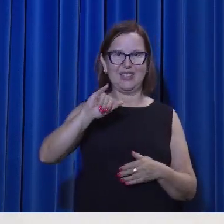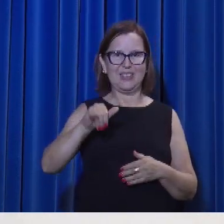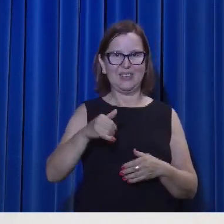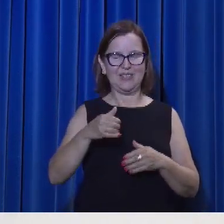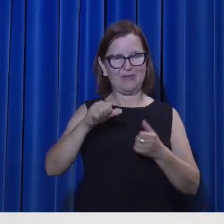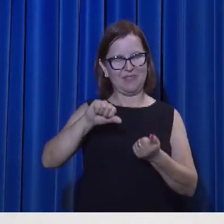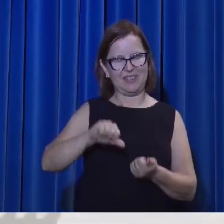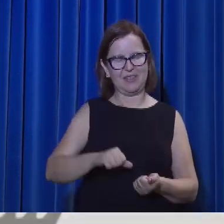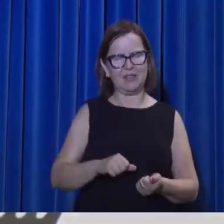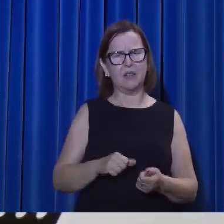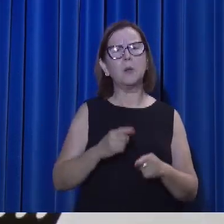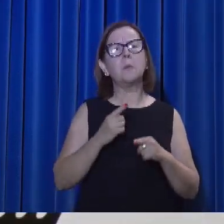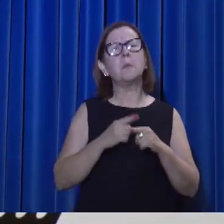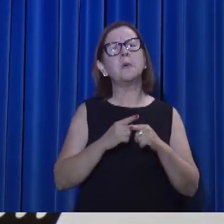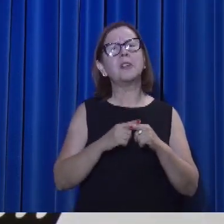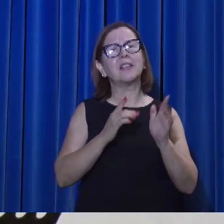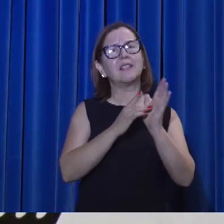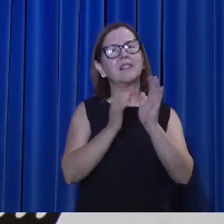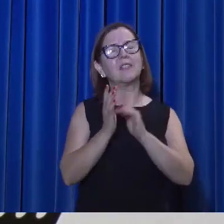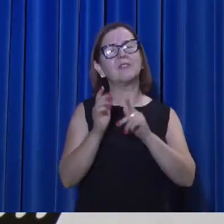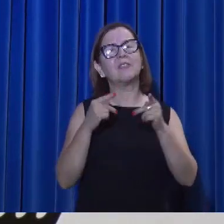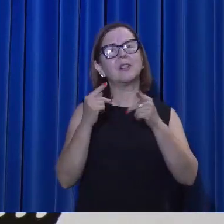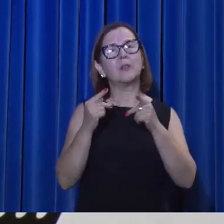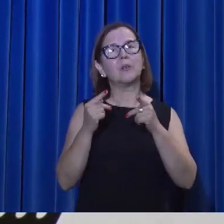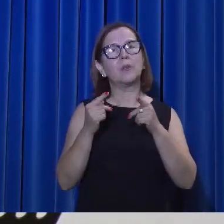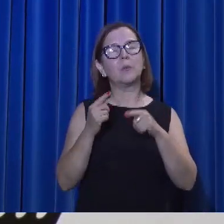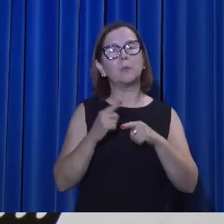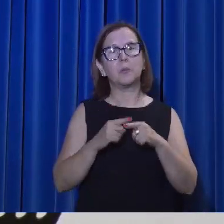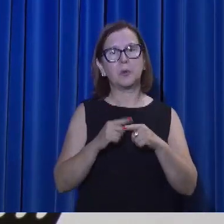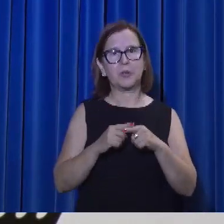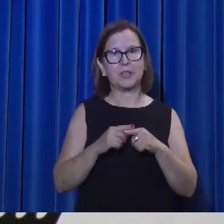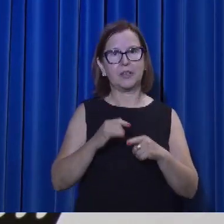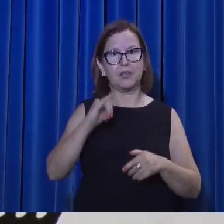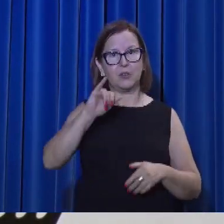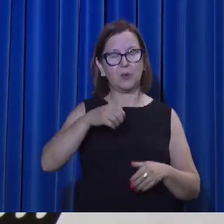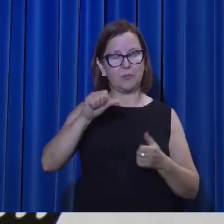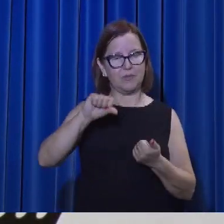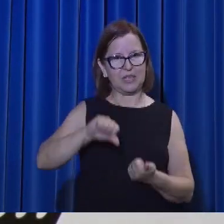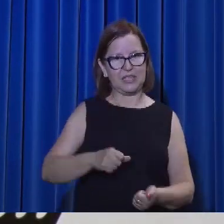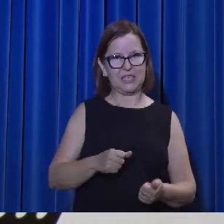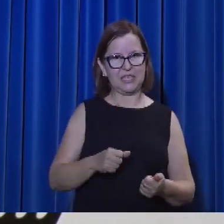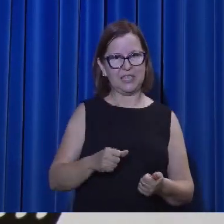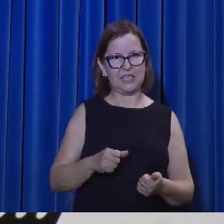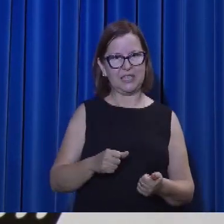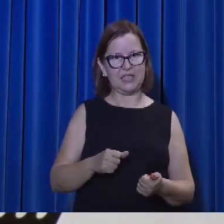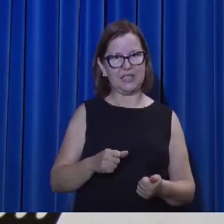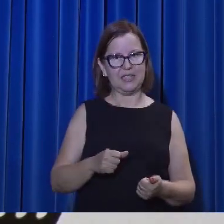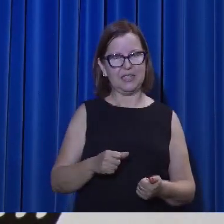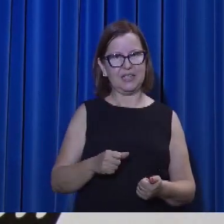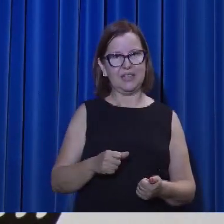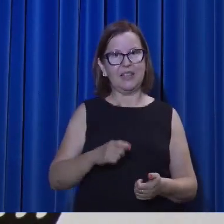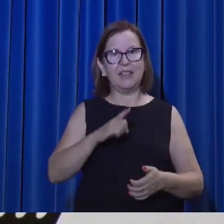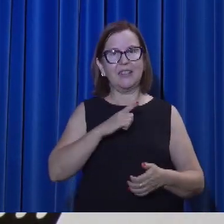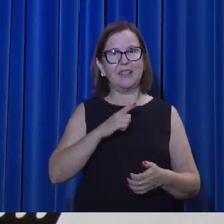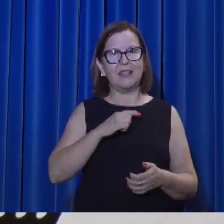Por que Jesus fala isso? Porque João Batista, primeiro, ele tinha a honra de conhecer a